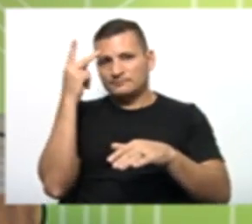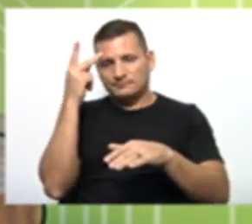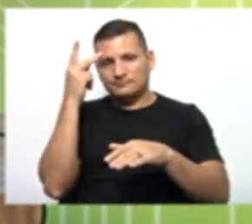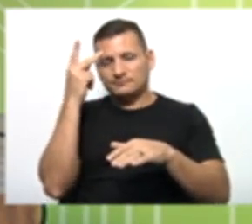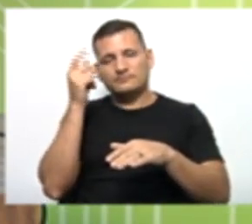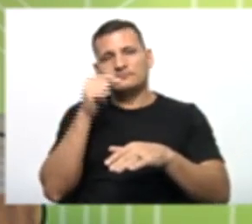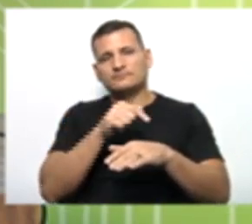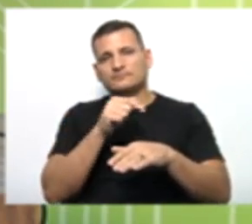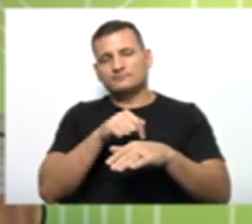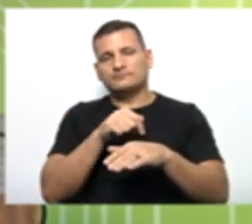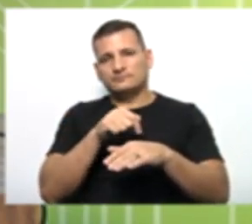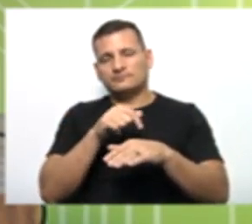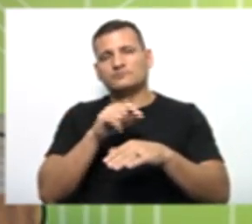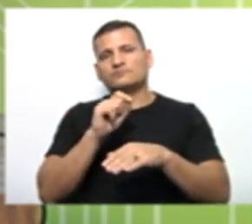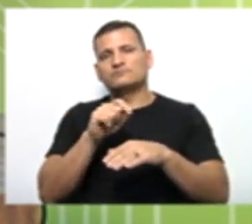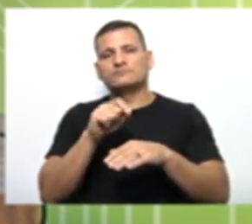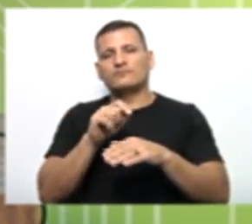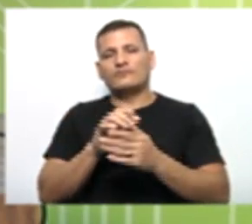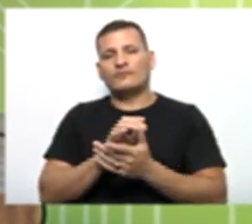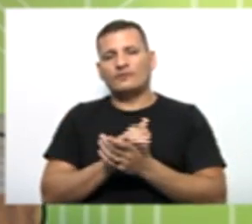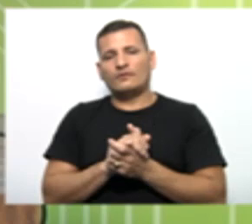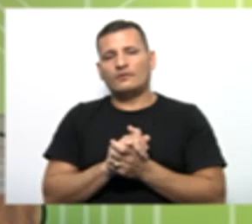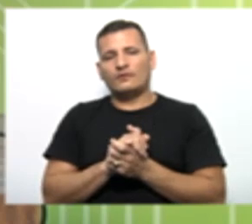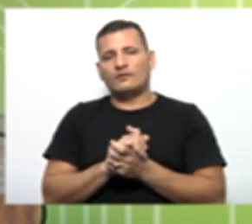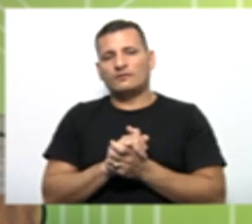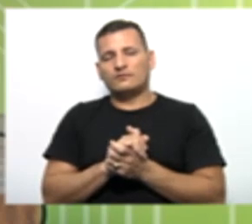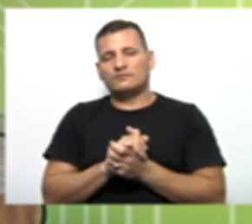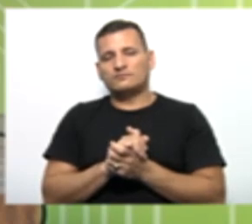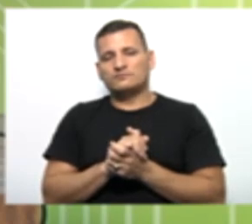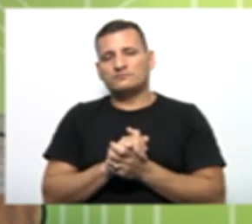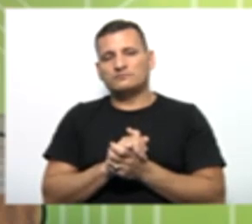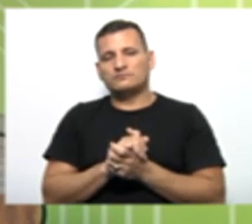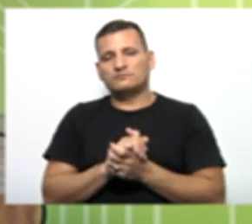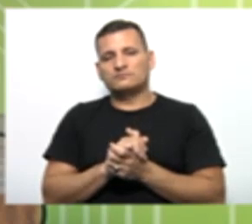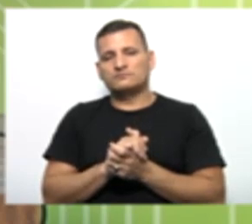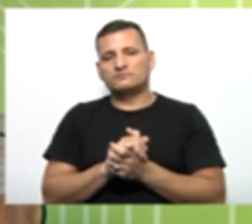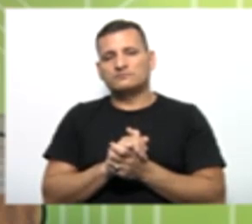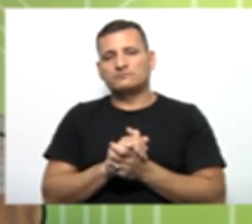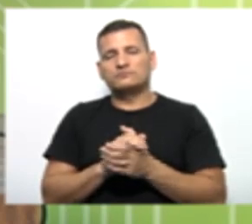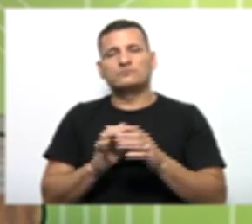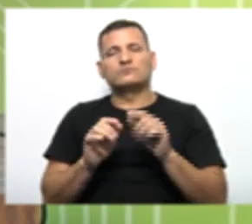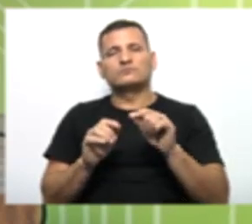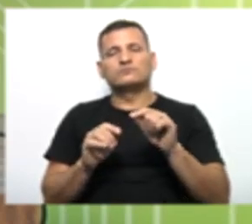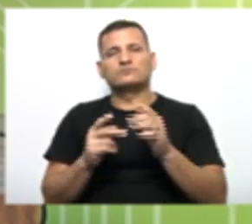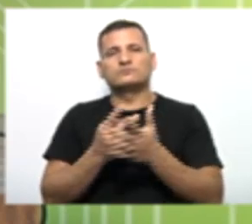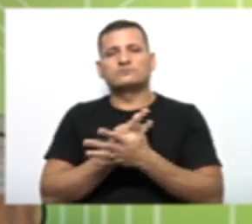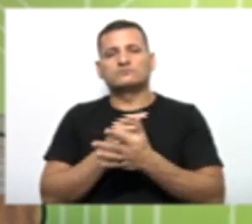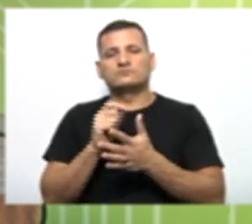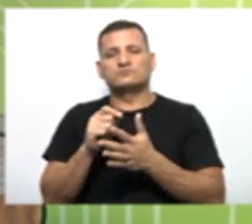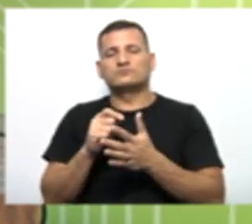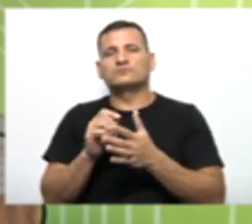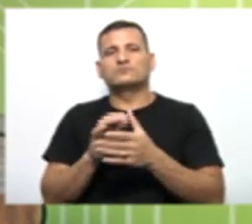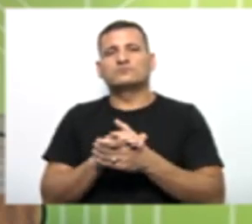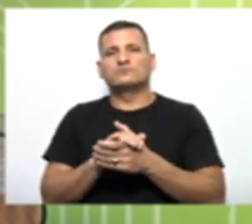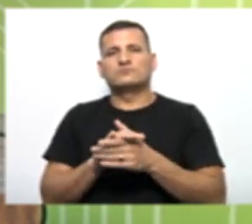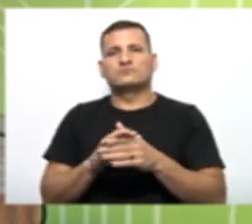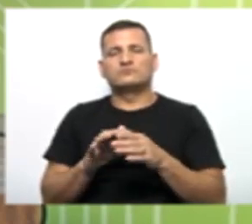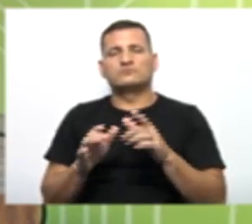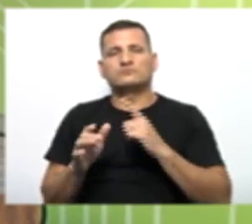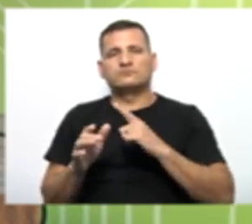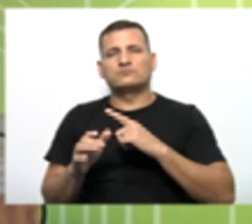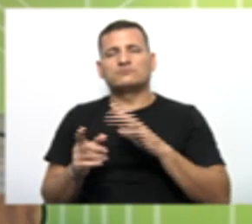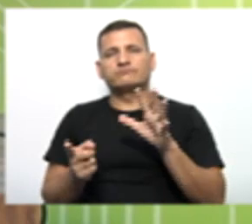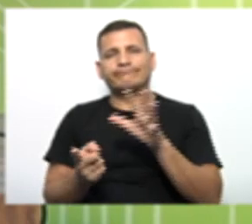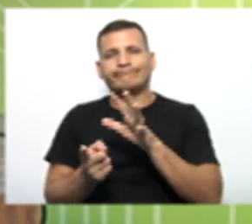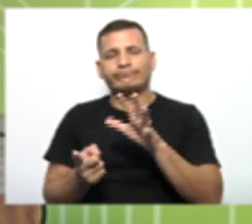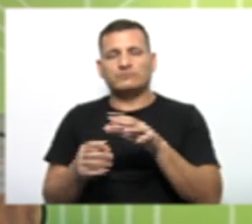fluxo migratório promoveu toda uma pressão sobre a estrutura do município.